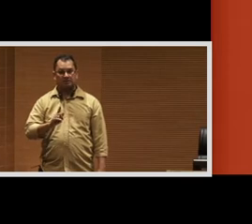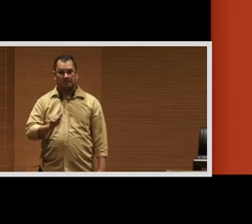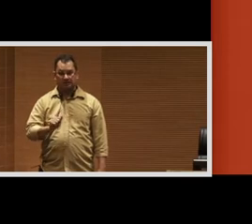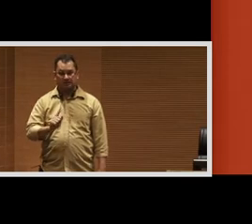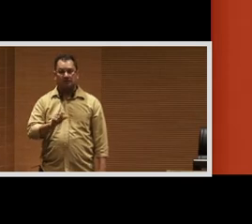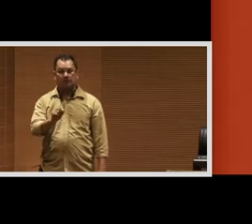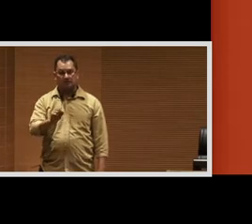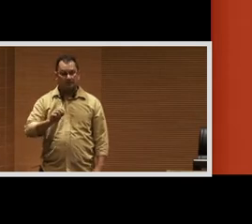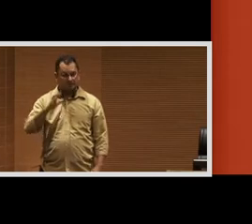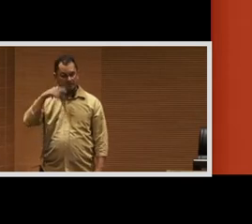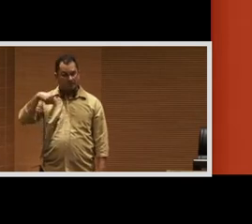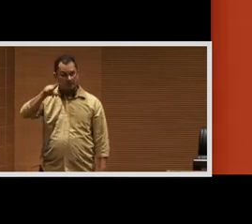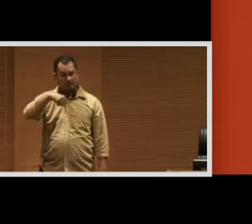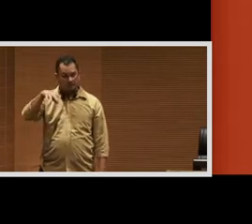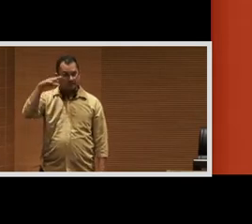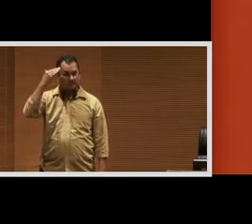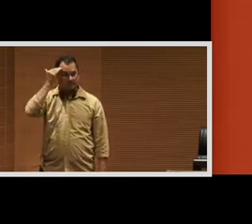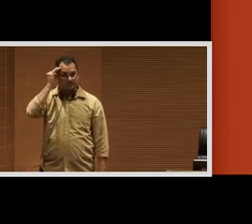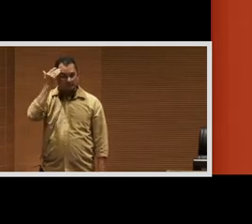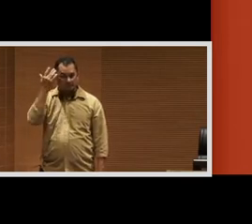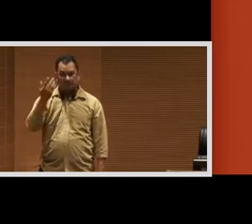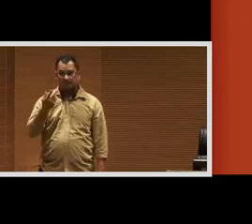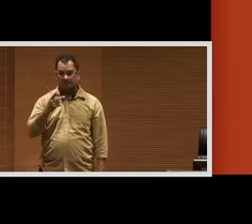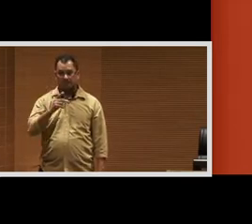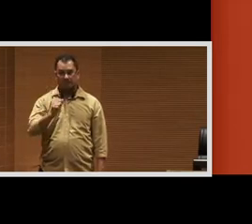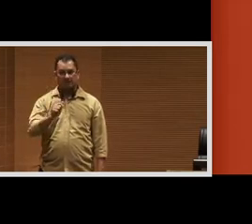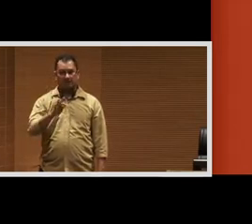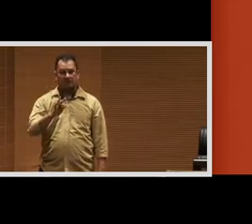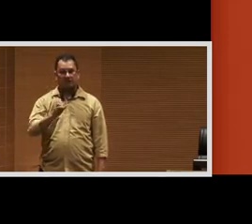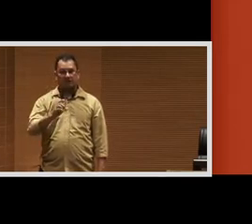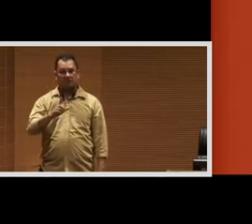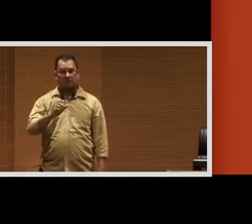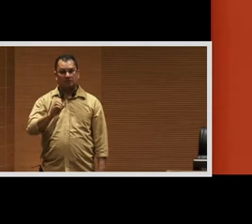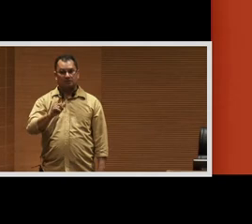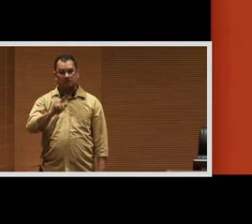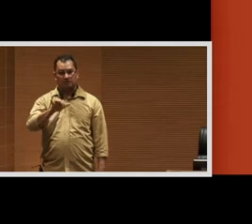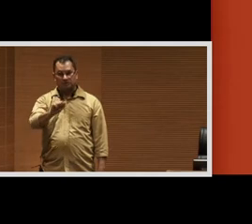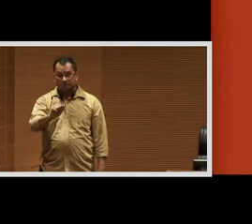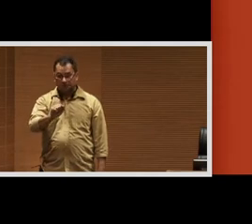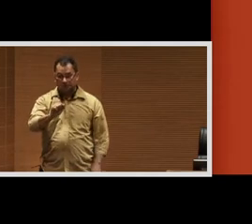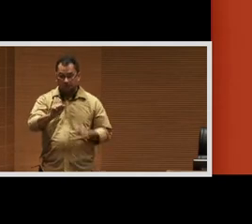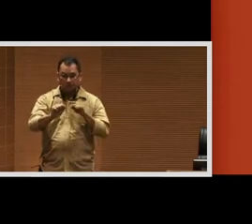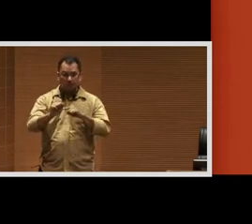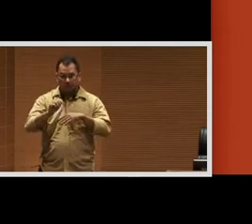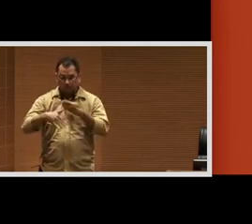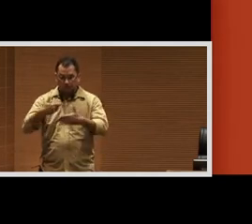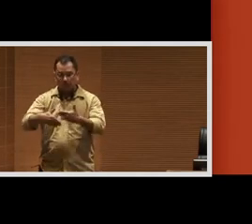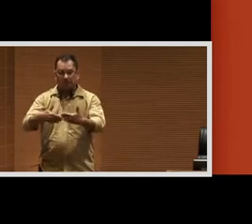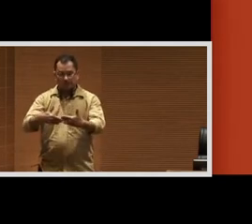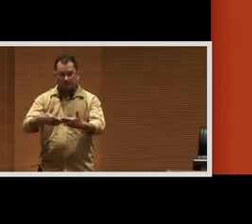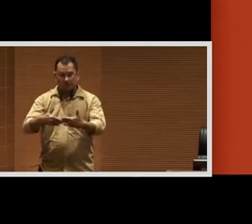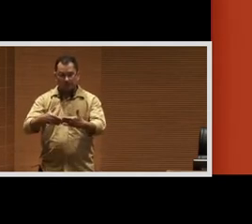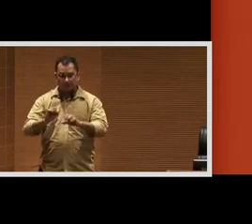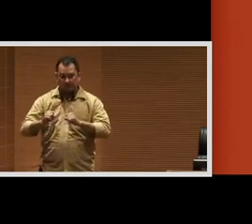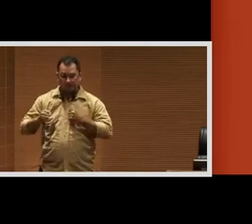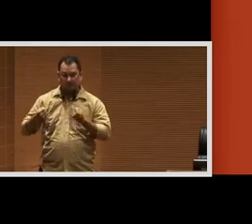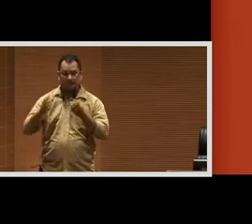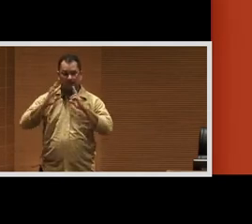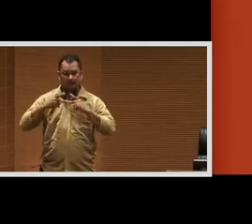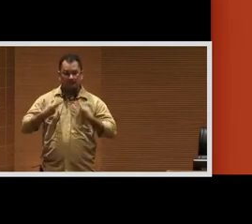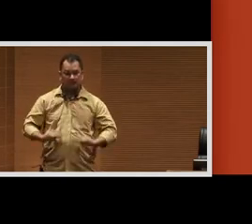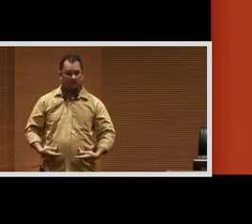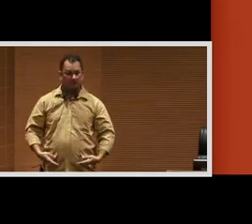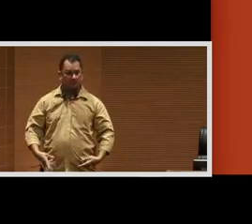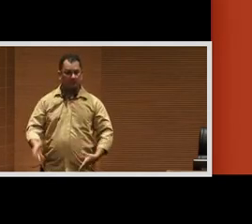em despatologizar a vida? Né? A gente está falando de um processo que defende o humano que há em